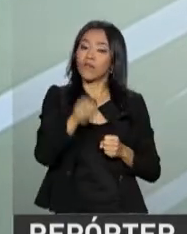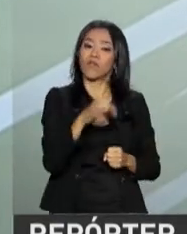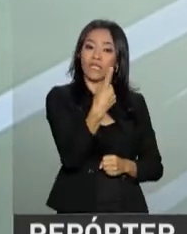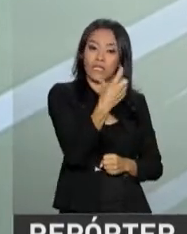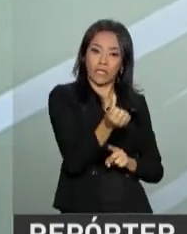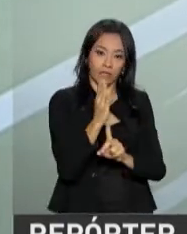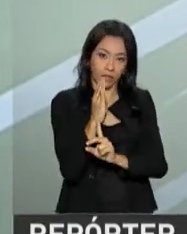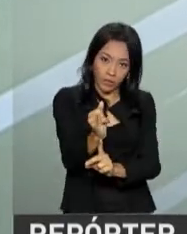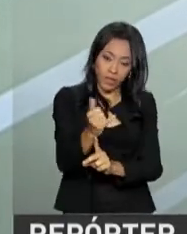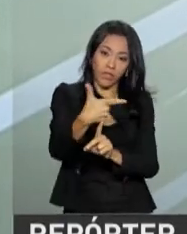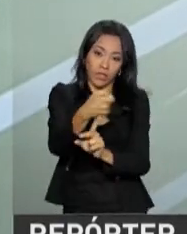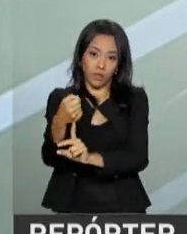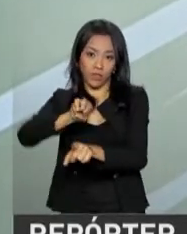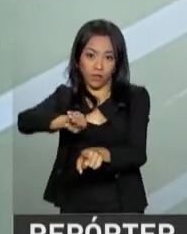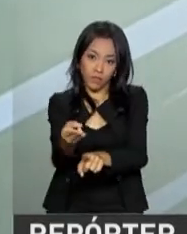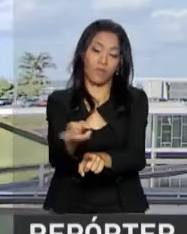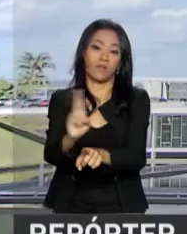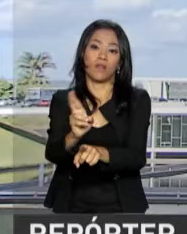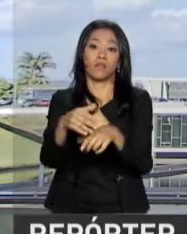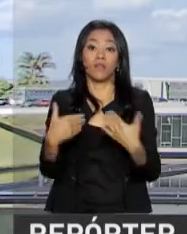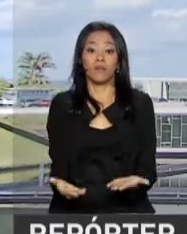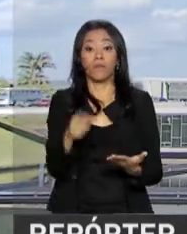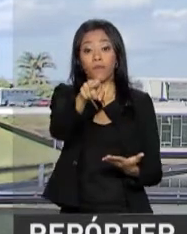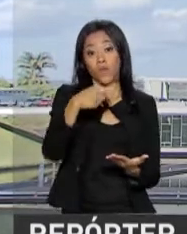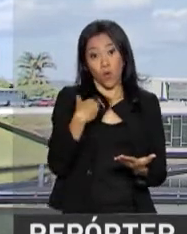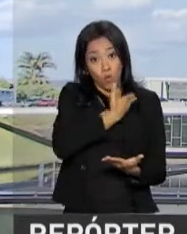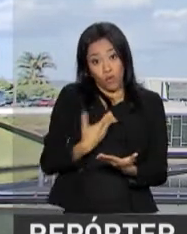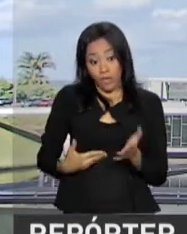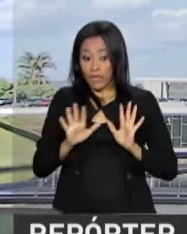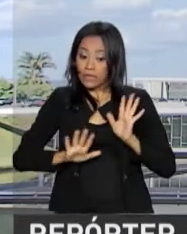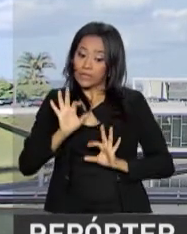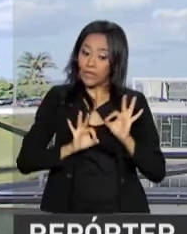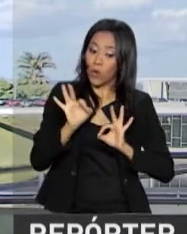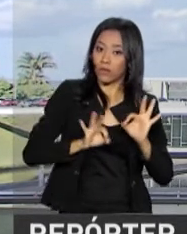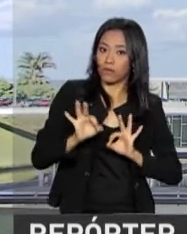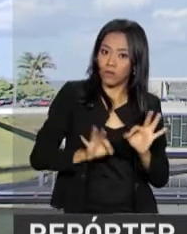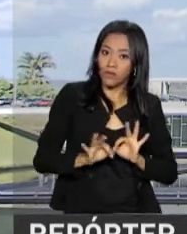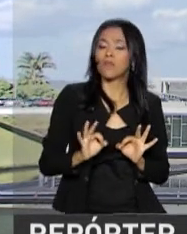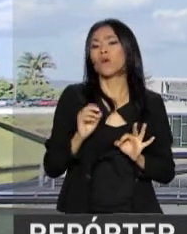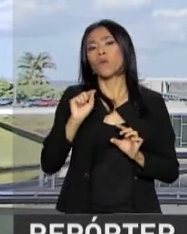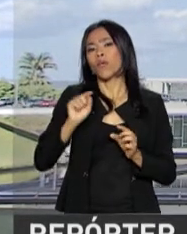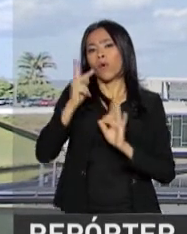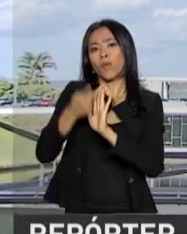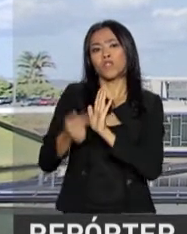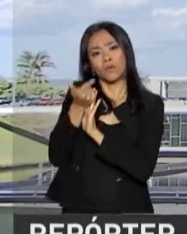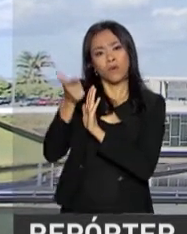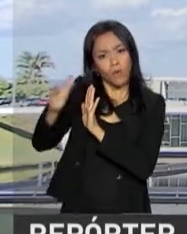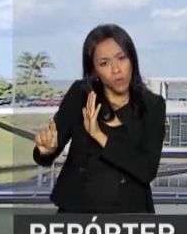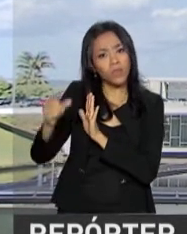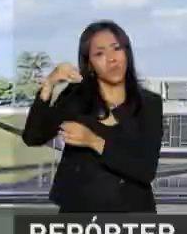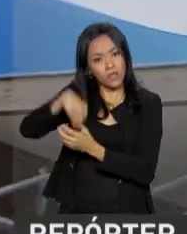16 bilhões e 200 milhões de reais. A cautela do governo também diz respeito a outro projeto em andamento